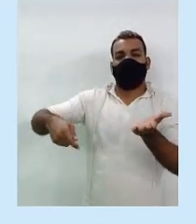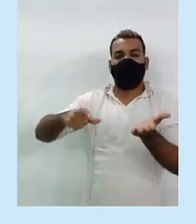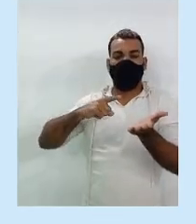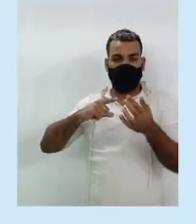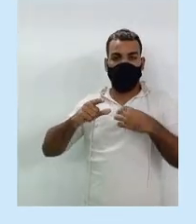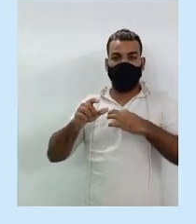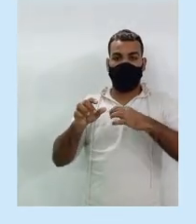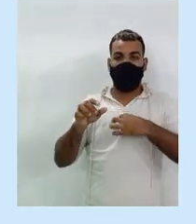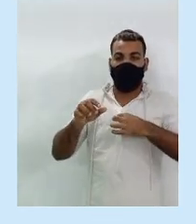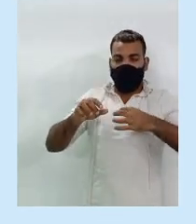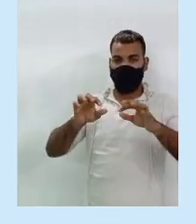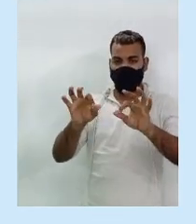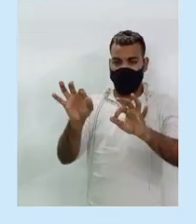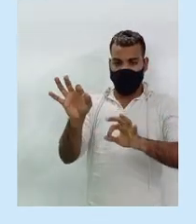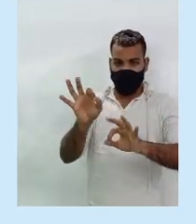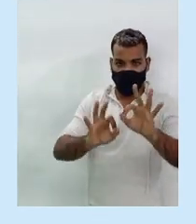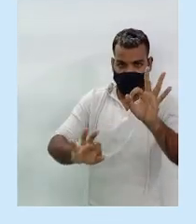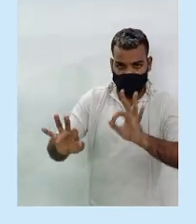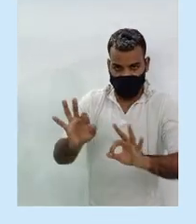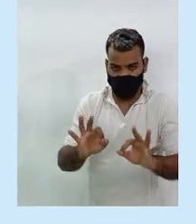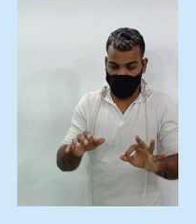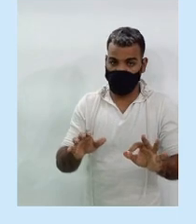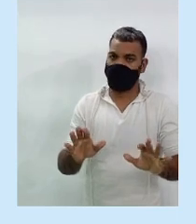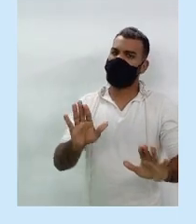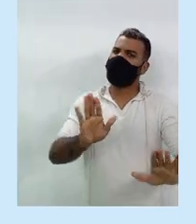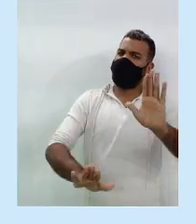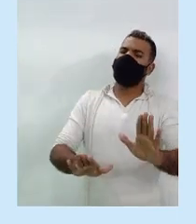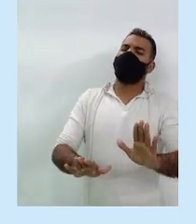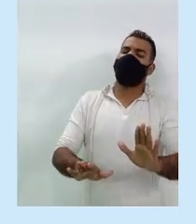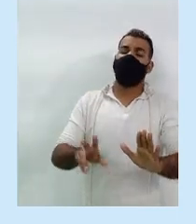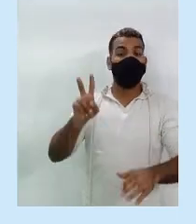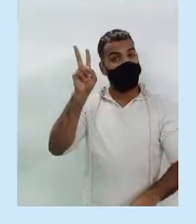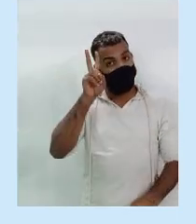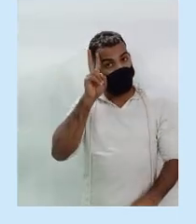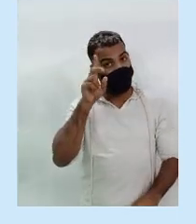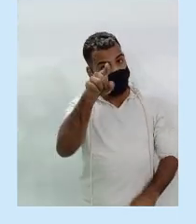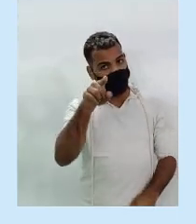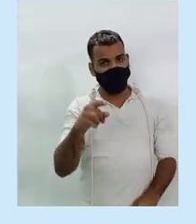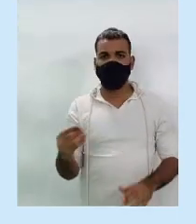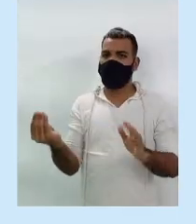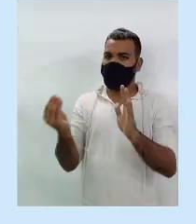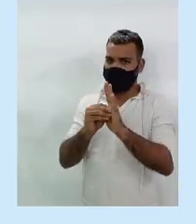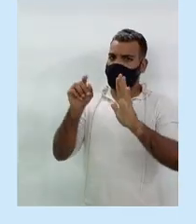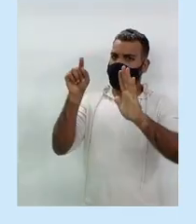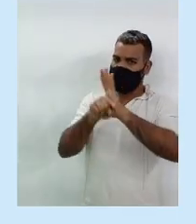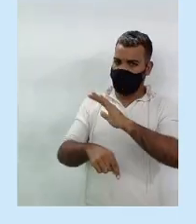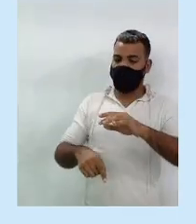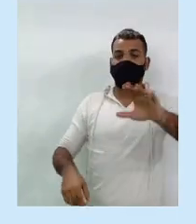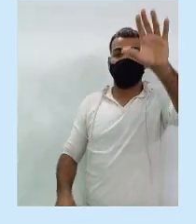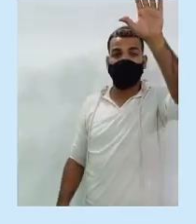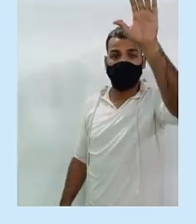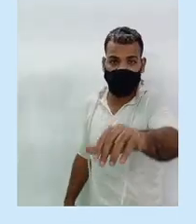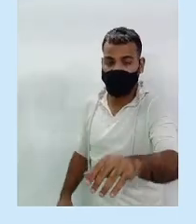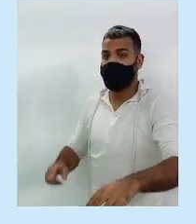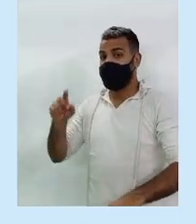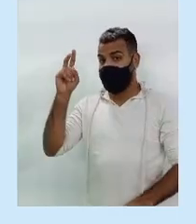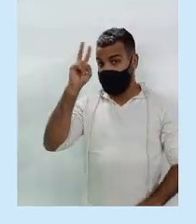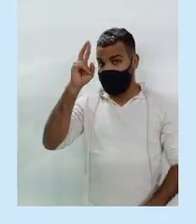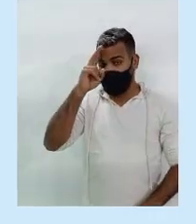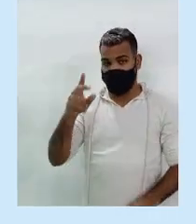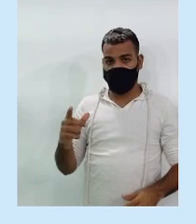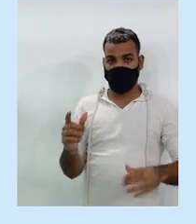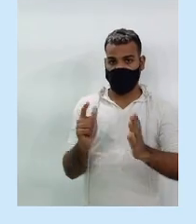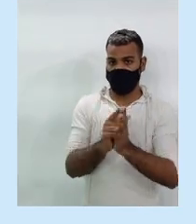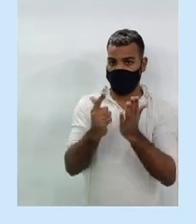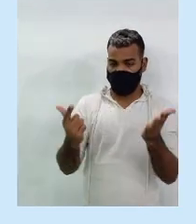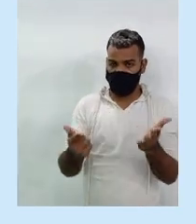se organizando. Então, tome cuidado e lembrem-se das perguntas do jornalismo. E lembrem-se que você pode fazer